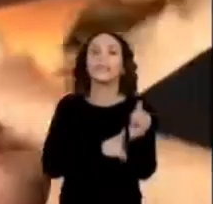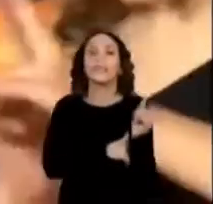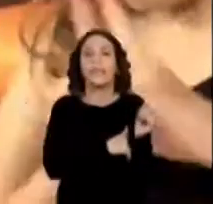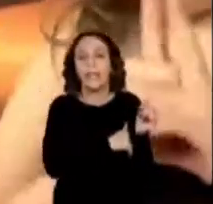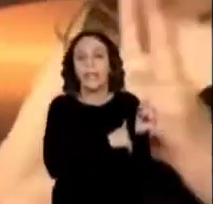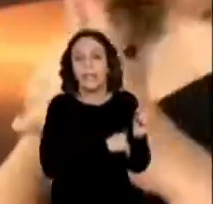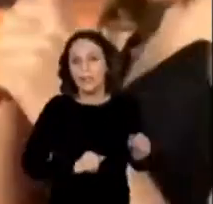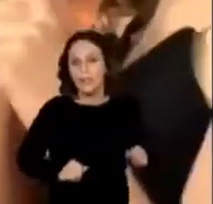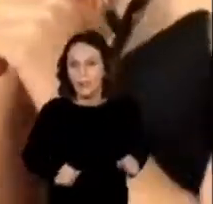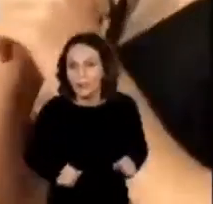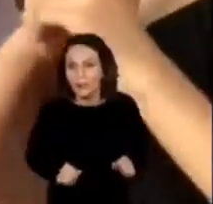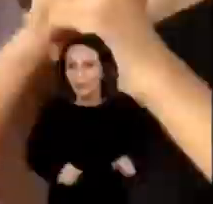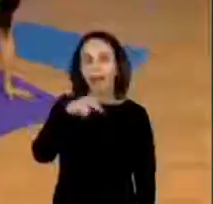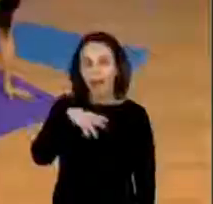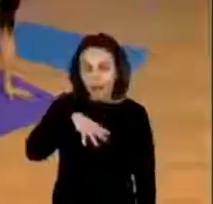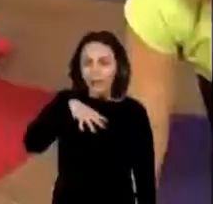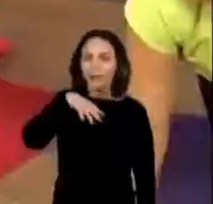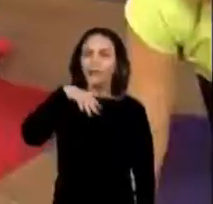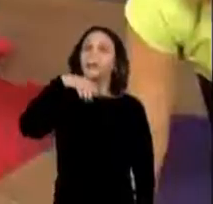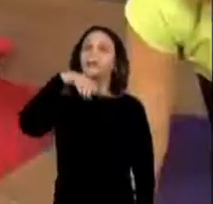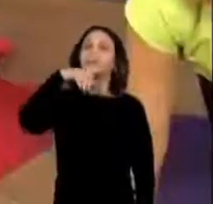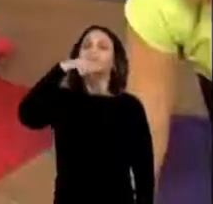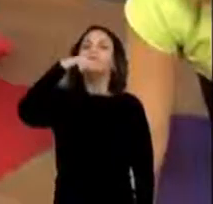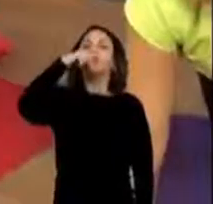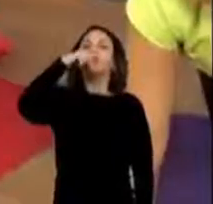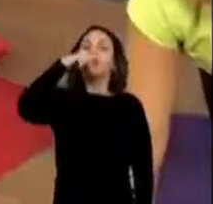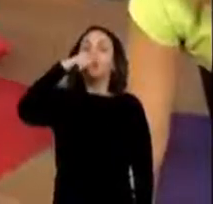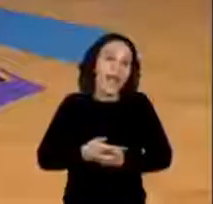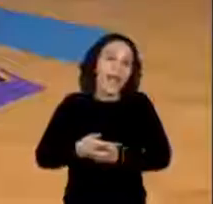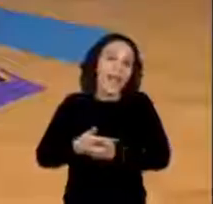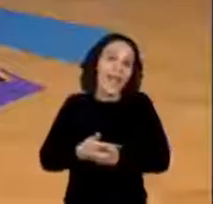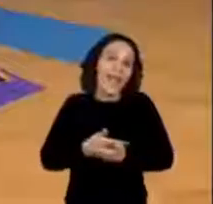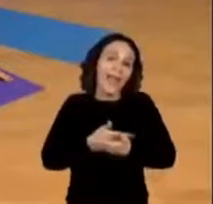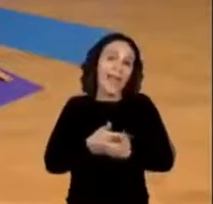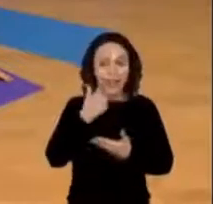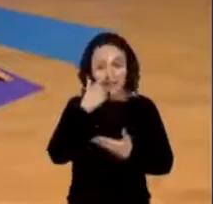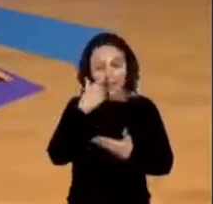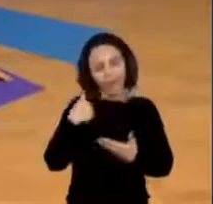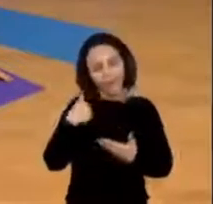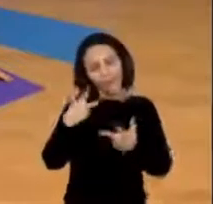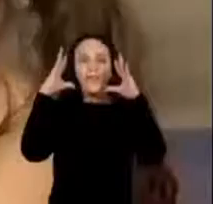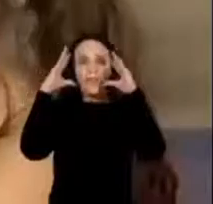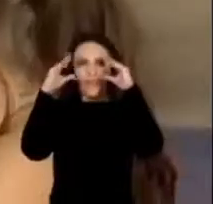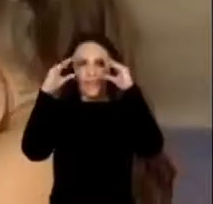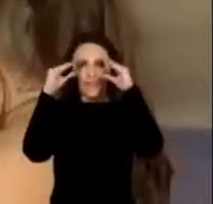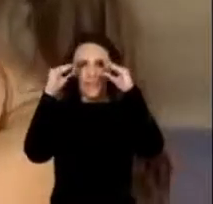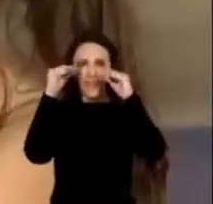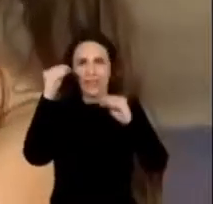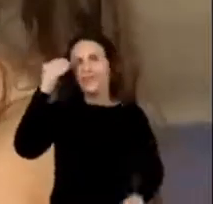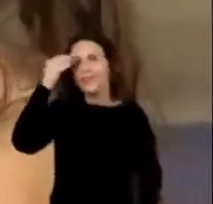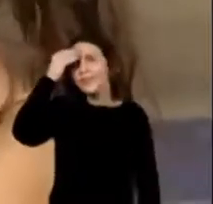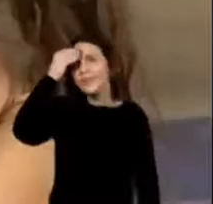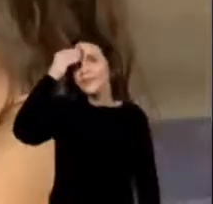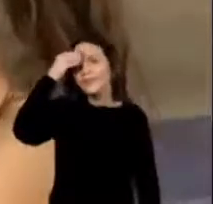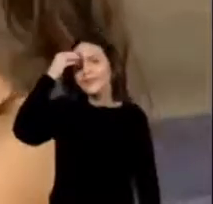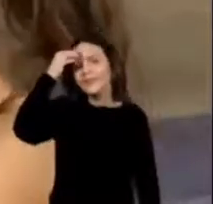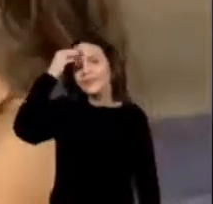essa brincadeira, ó. E pra baixo, expira. Carinho. Você vai imaginar que